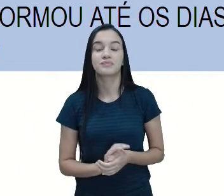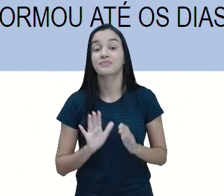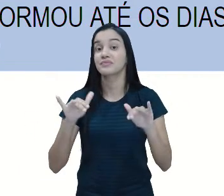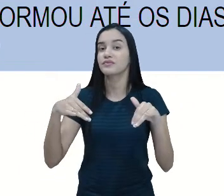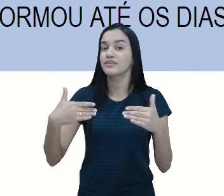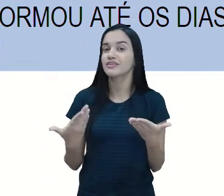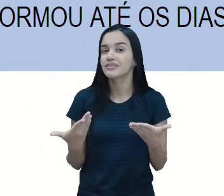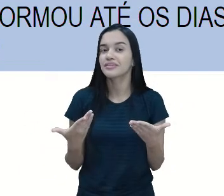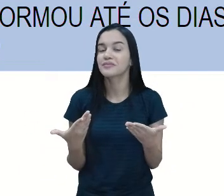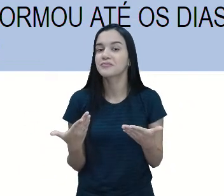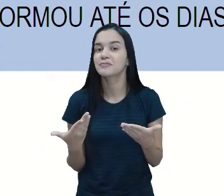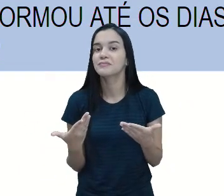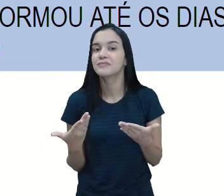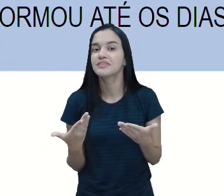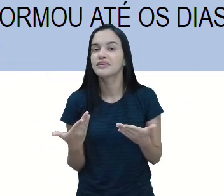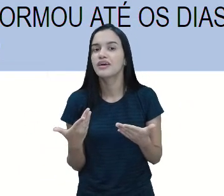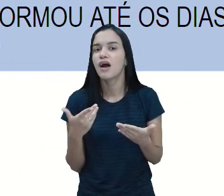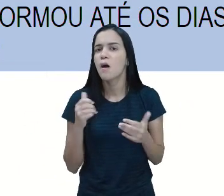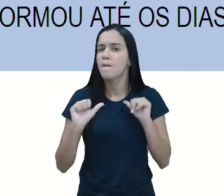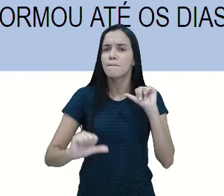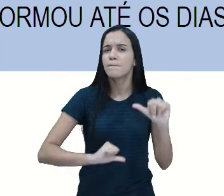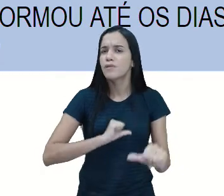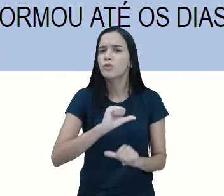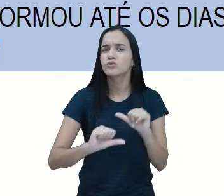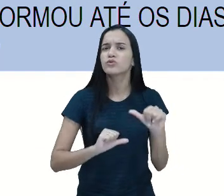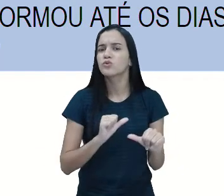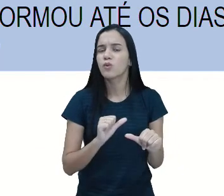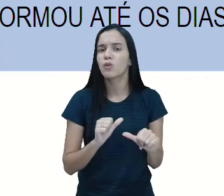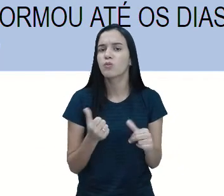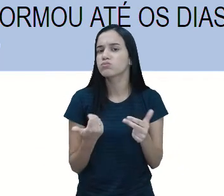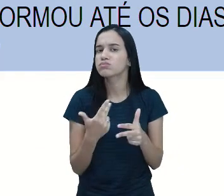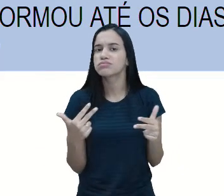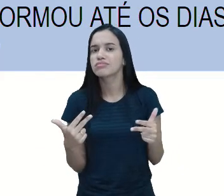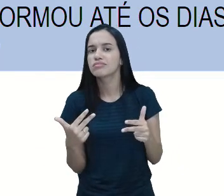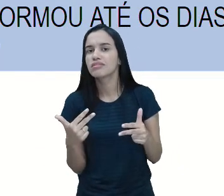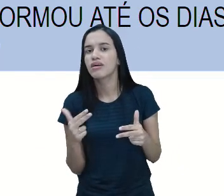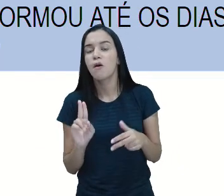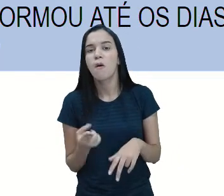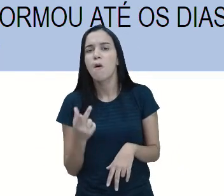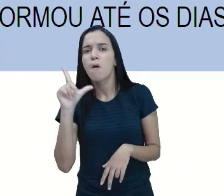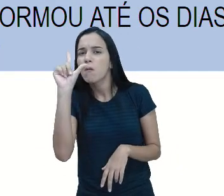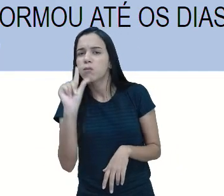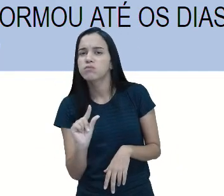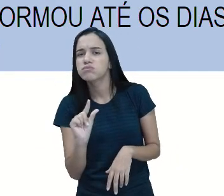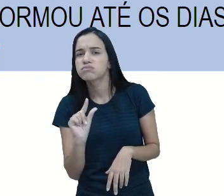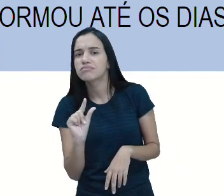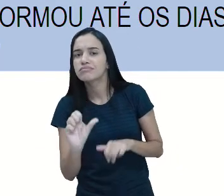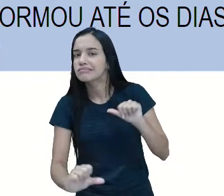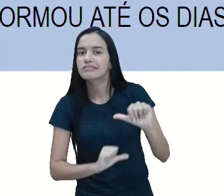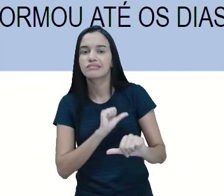aí, né? Será que mudou? E muita coisa ou pouca coisa que mudou?